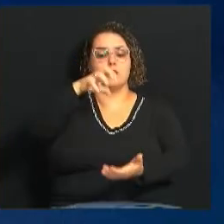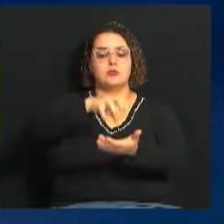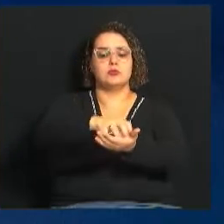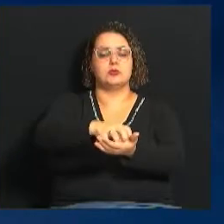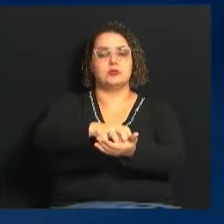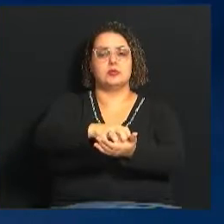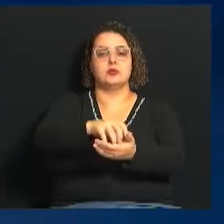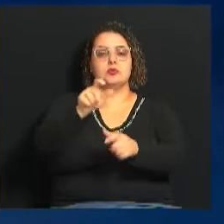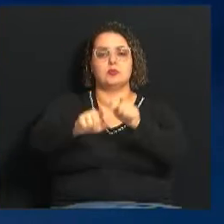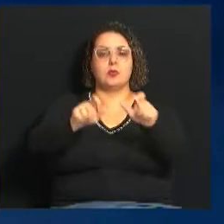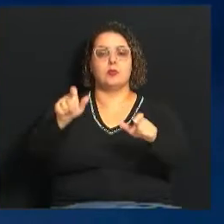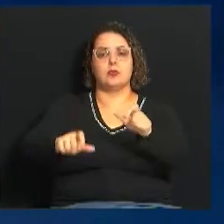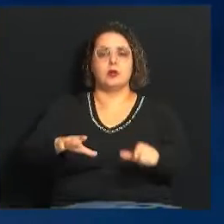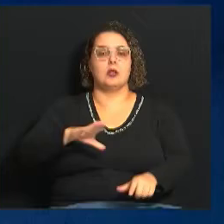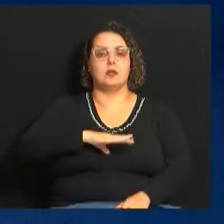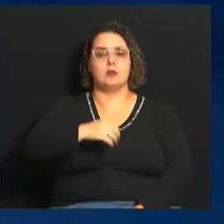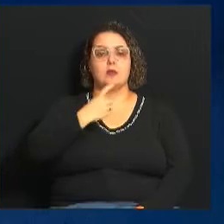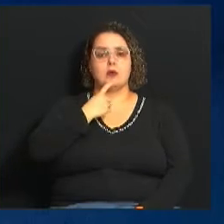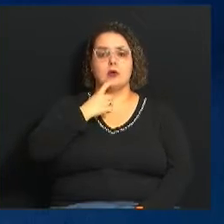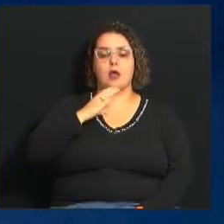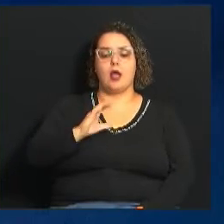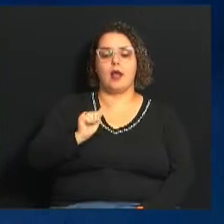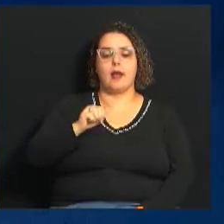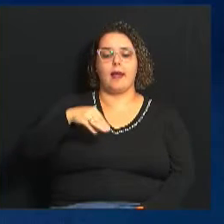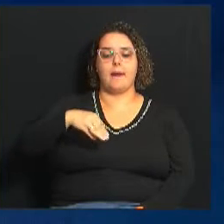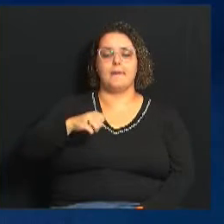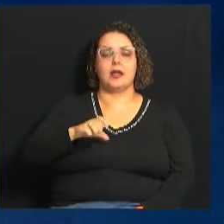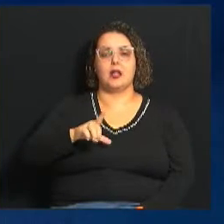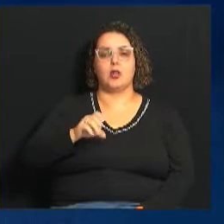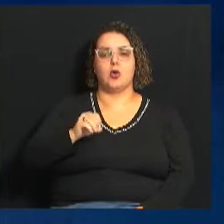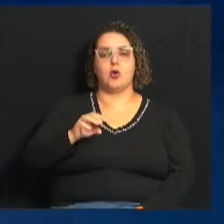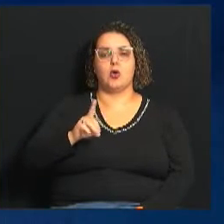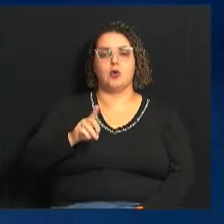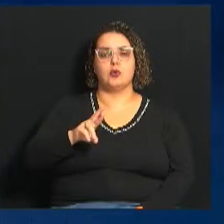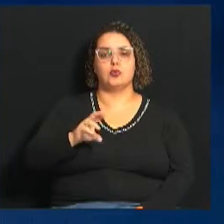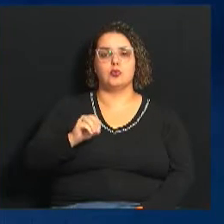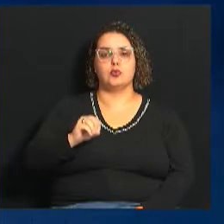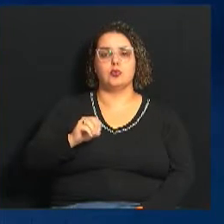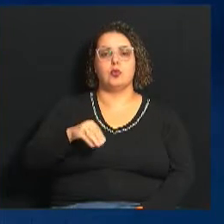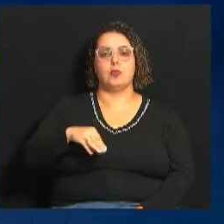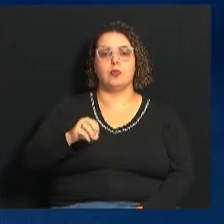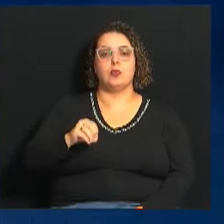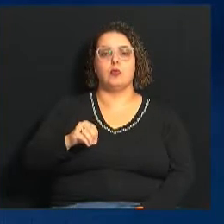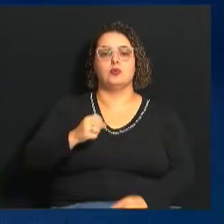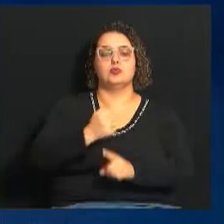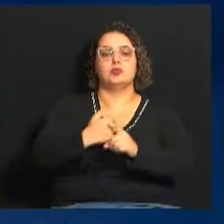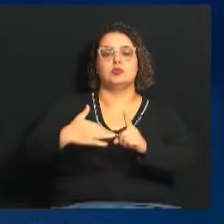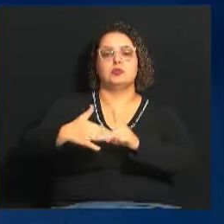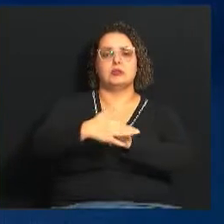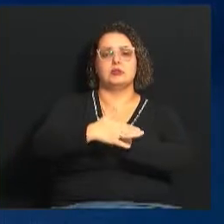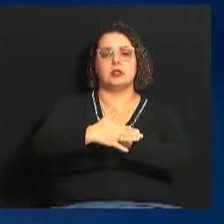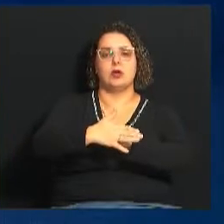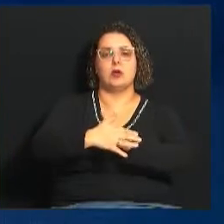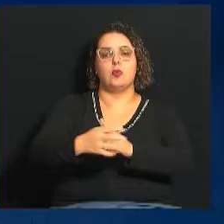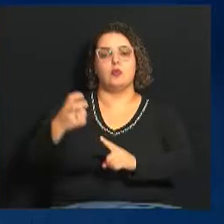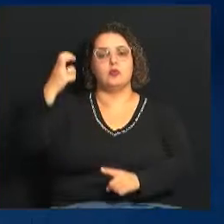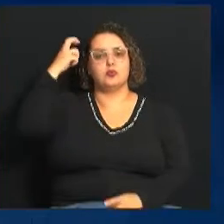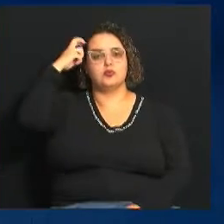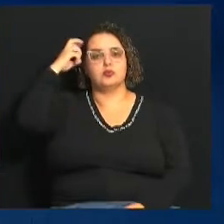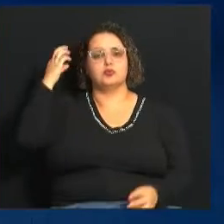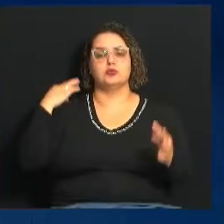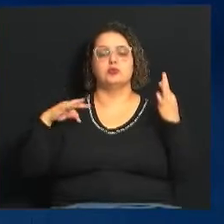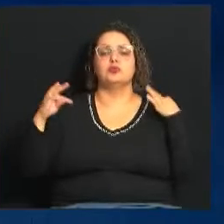de Campinas, o Camelódromo, como de interesse cultural, social e turístico para o município.